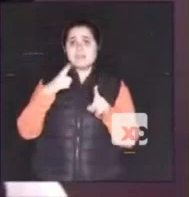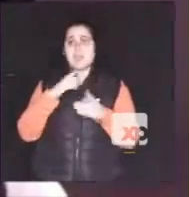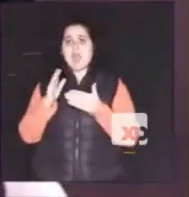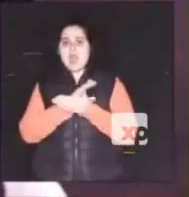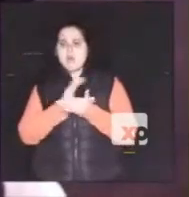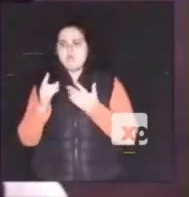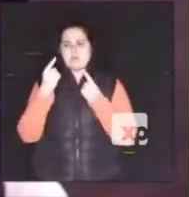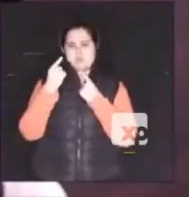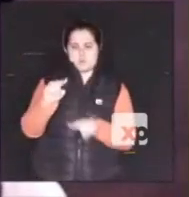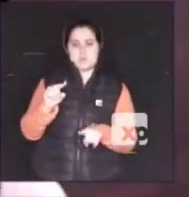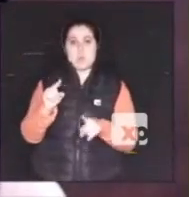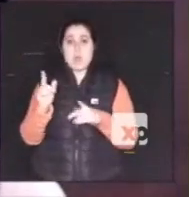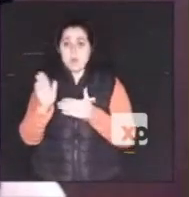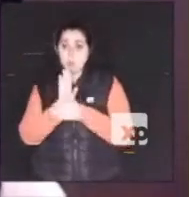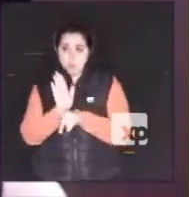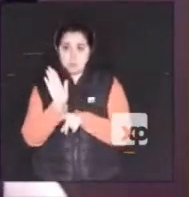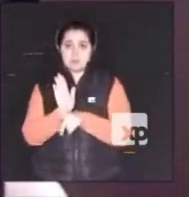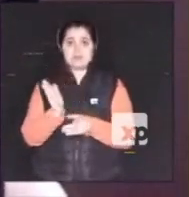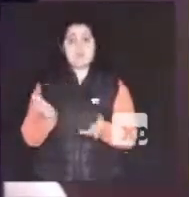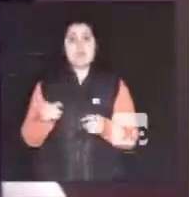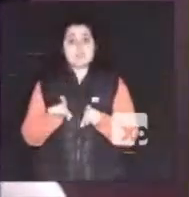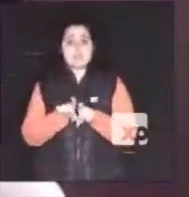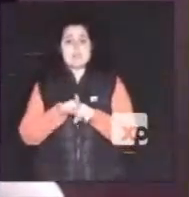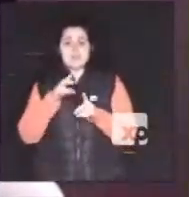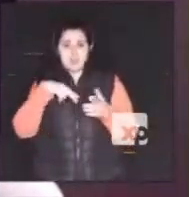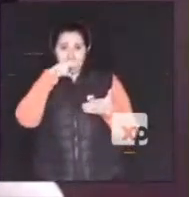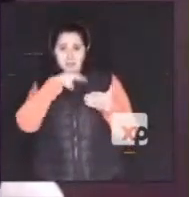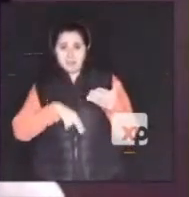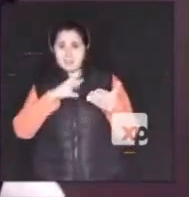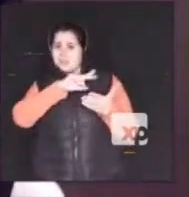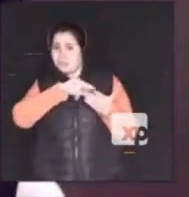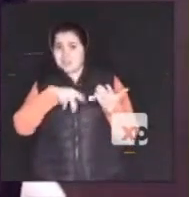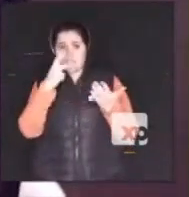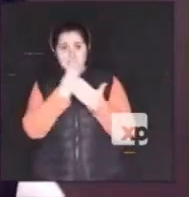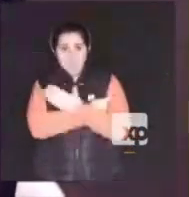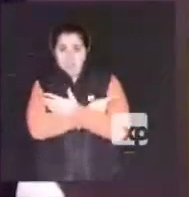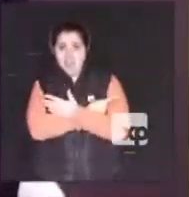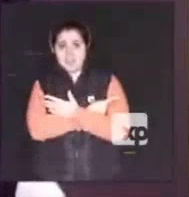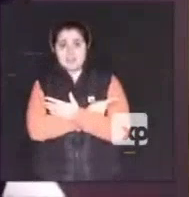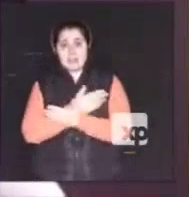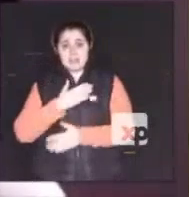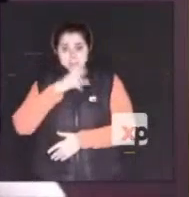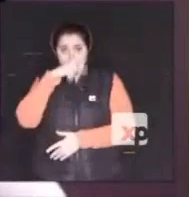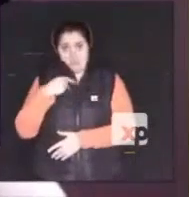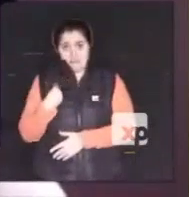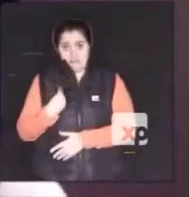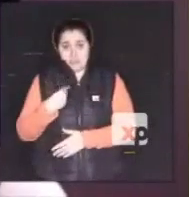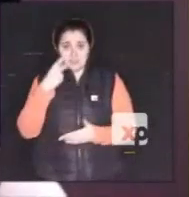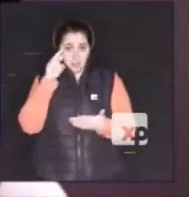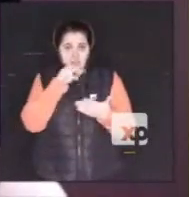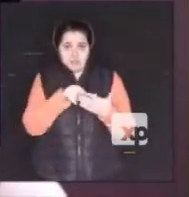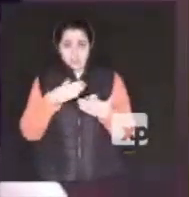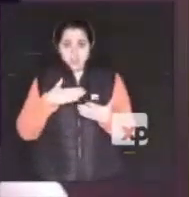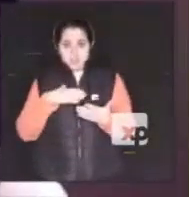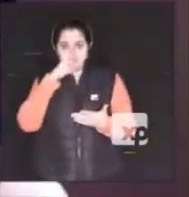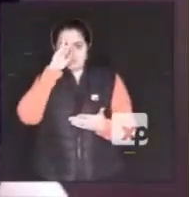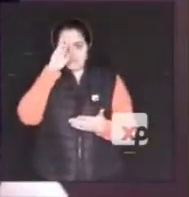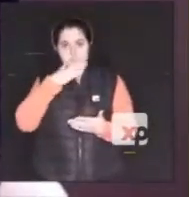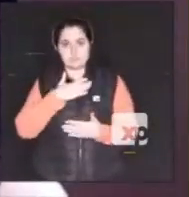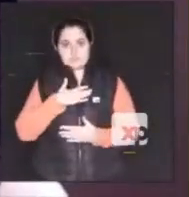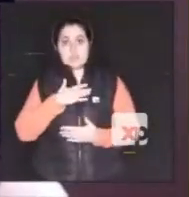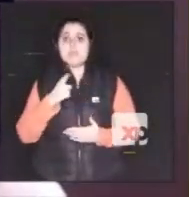justa e construtiva e destrutiva e que eu já lhe disse coisas erradas inclusive sobre mim né faz parte da vida tanto que e